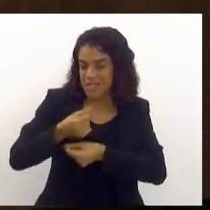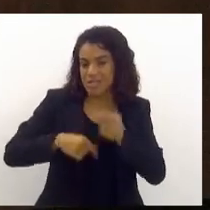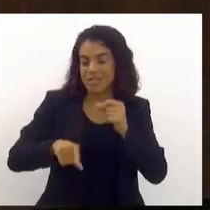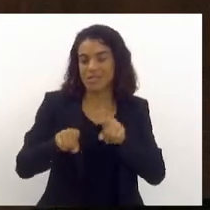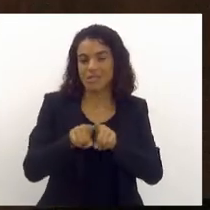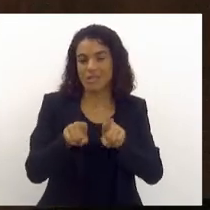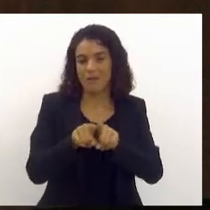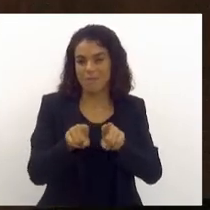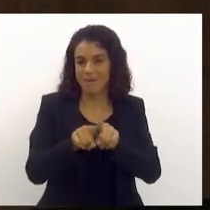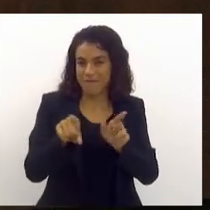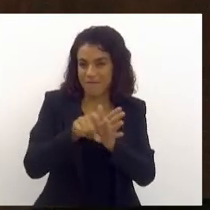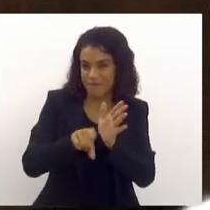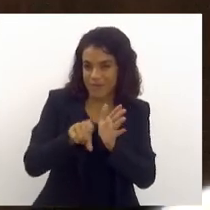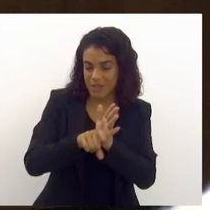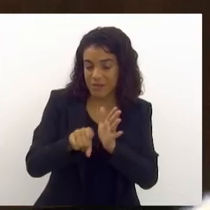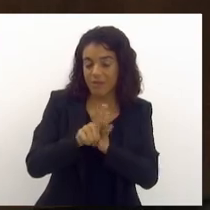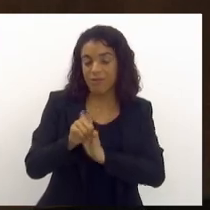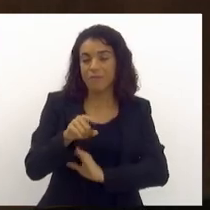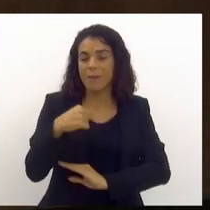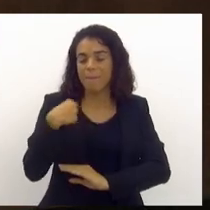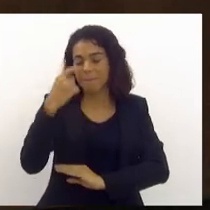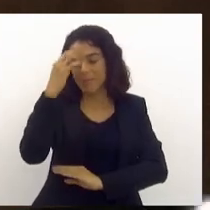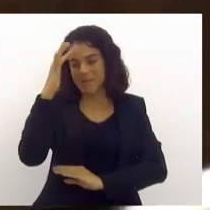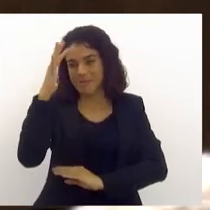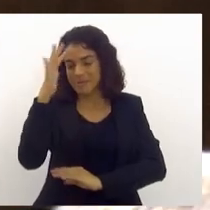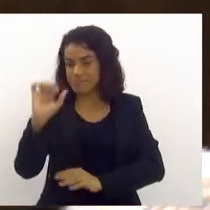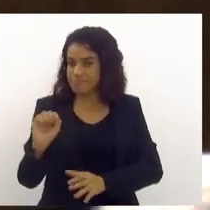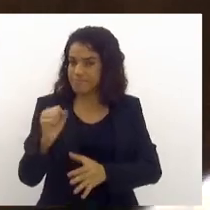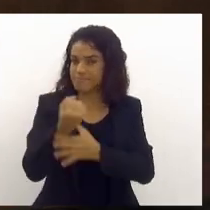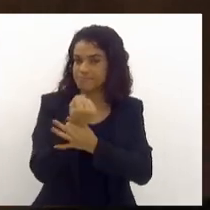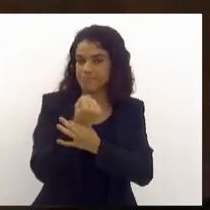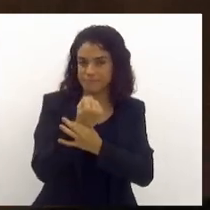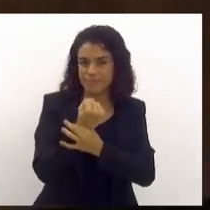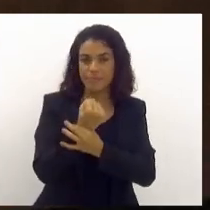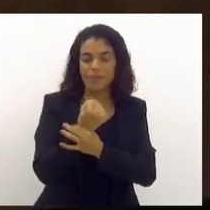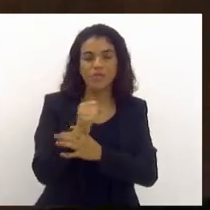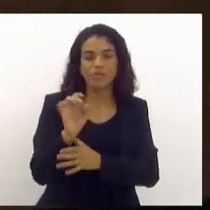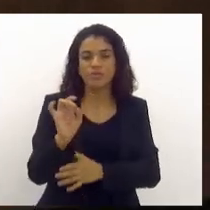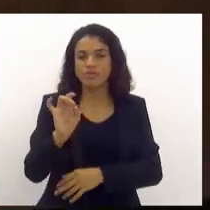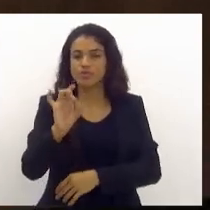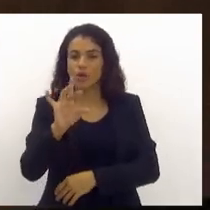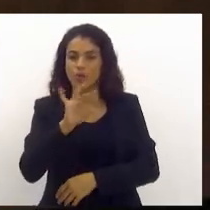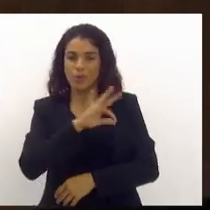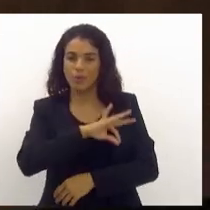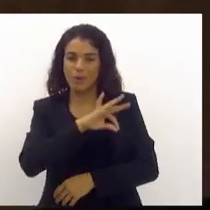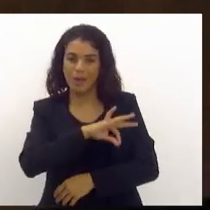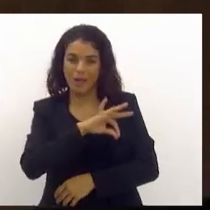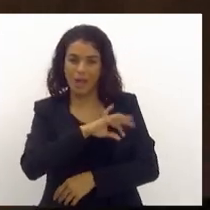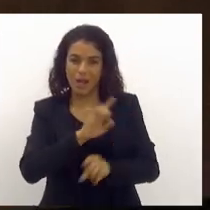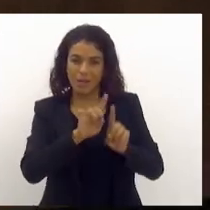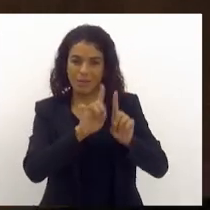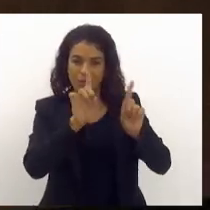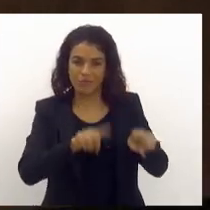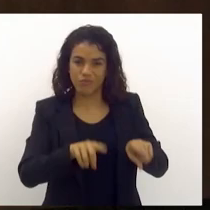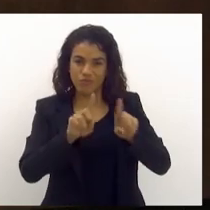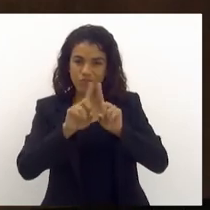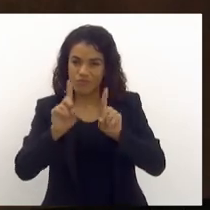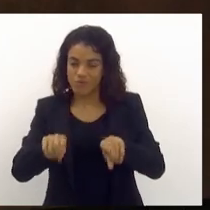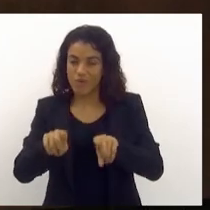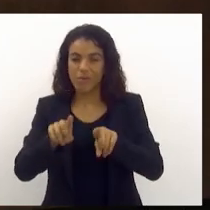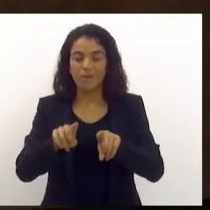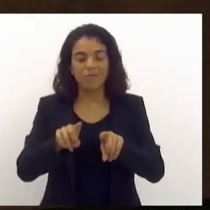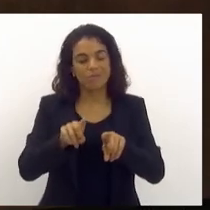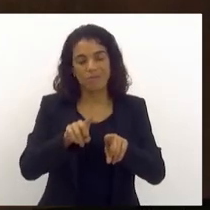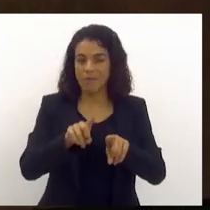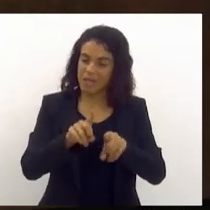fiscal, e pensando na garantia, na lógica da garantia, não só do pagamento dos seus servidores, que são